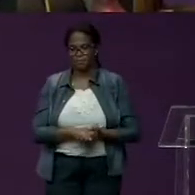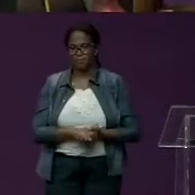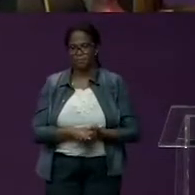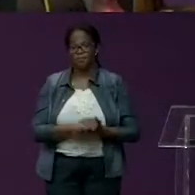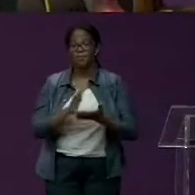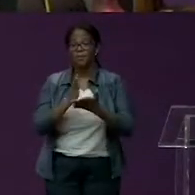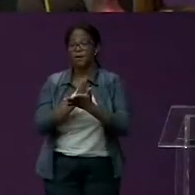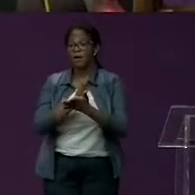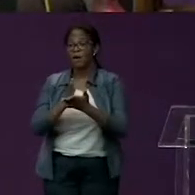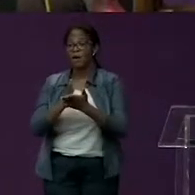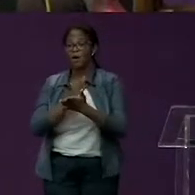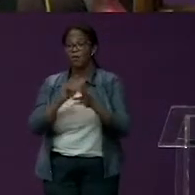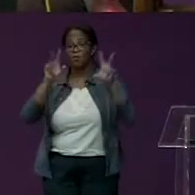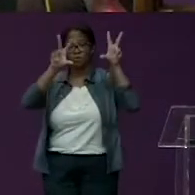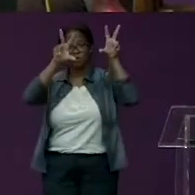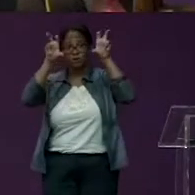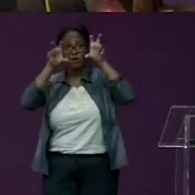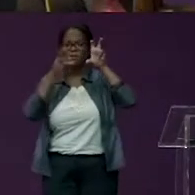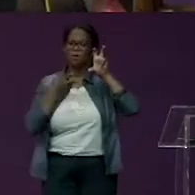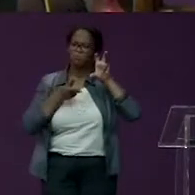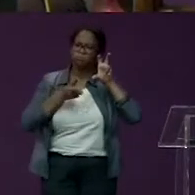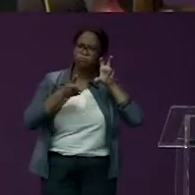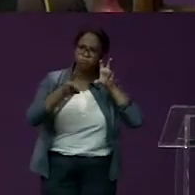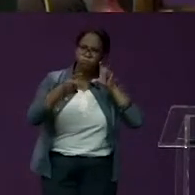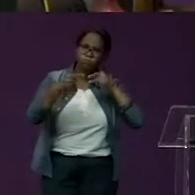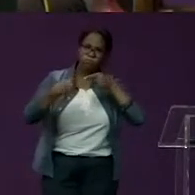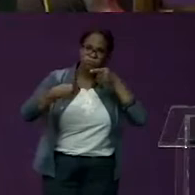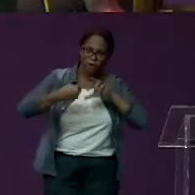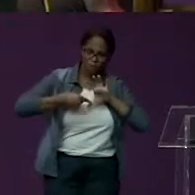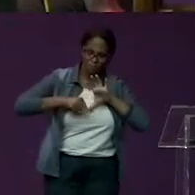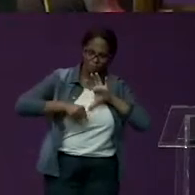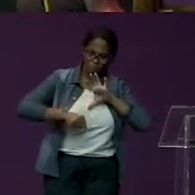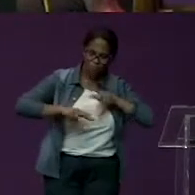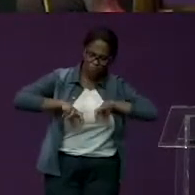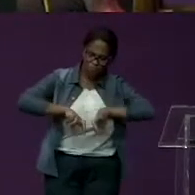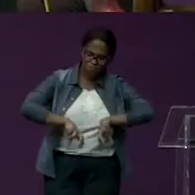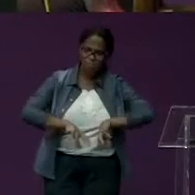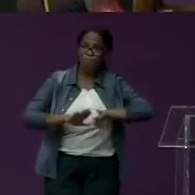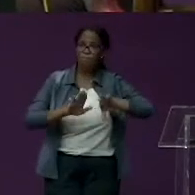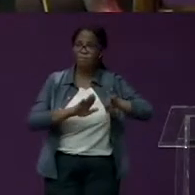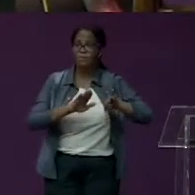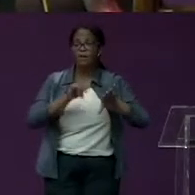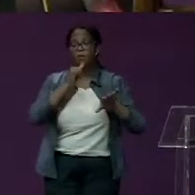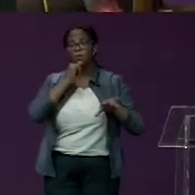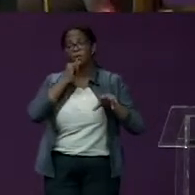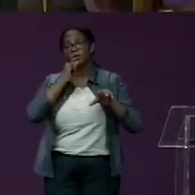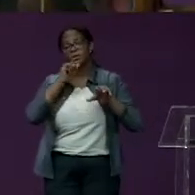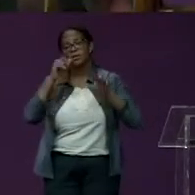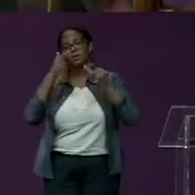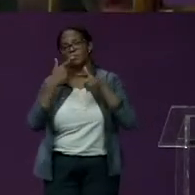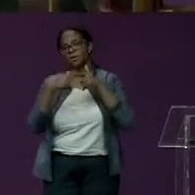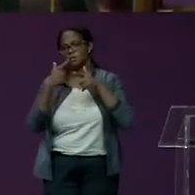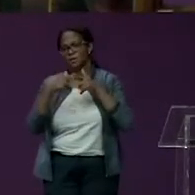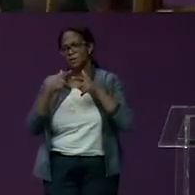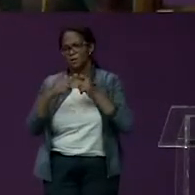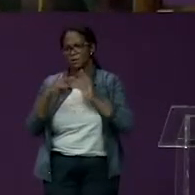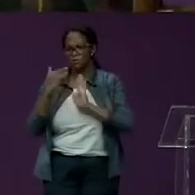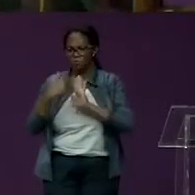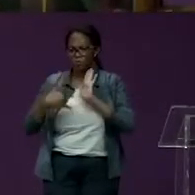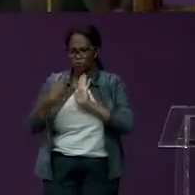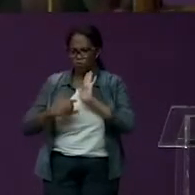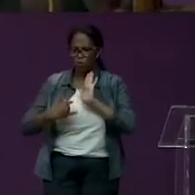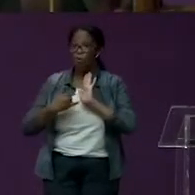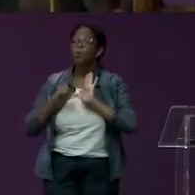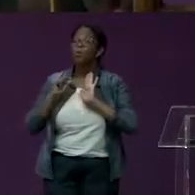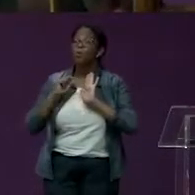Alguns temas de continuidade e de aprofundamento, como é a questão que marca todo o documento, né,